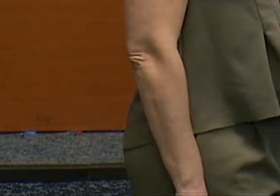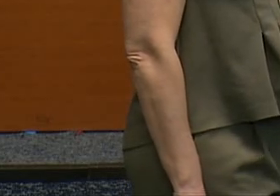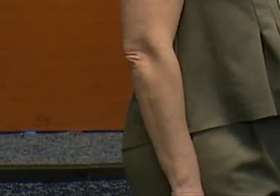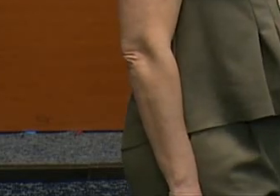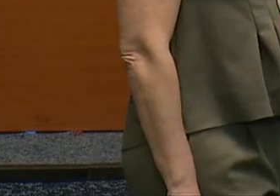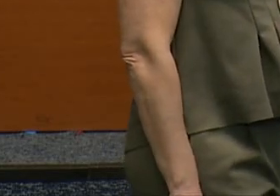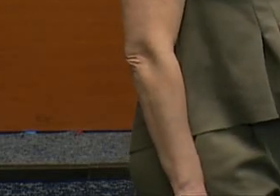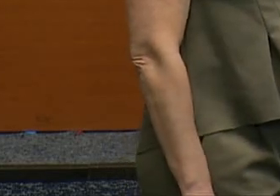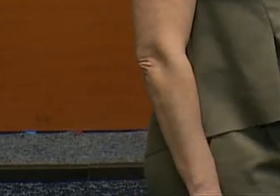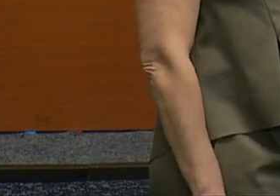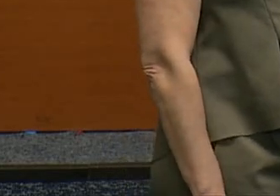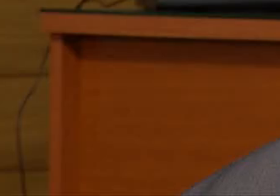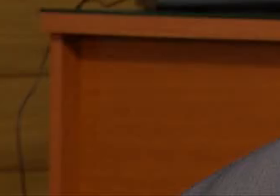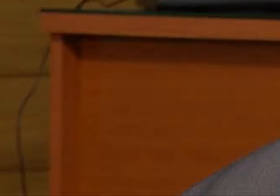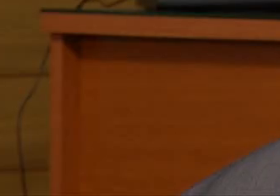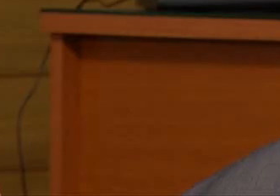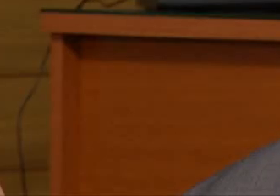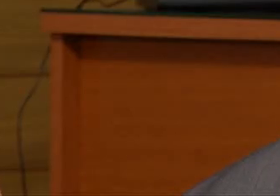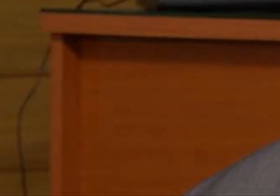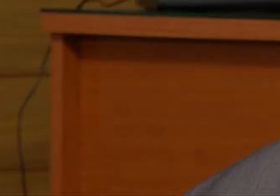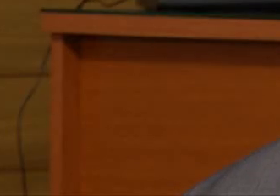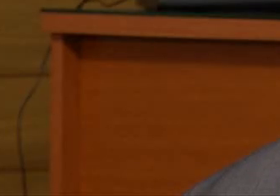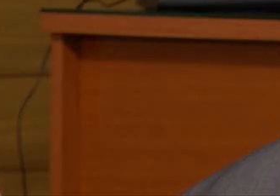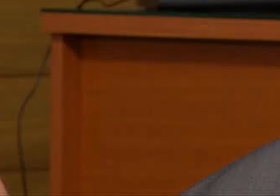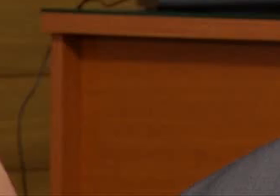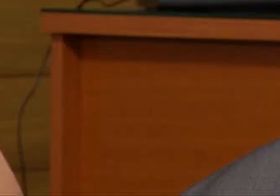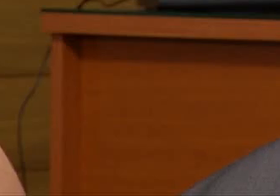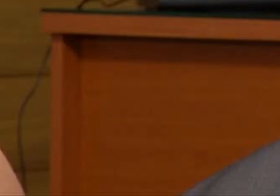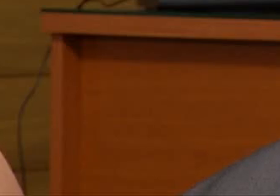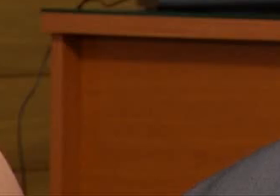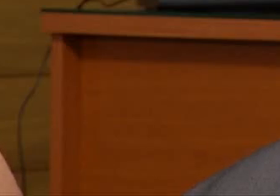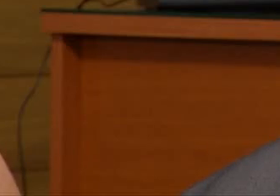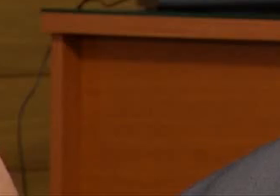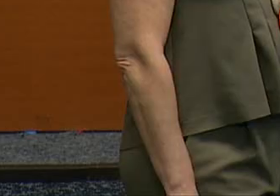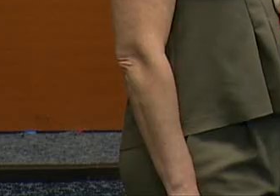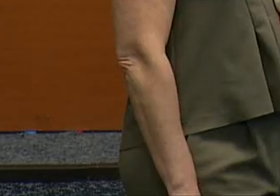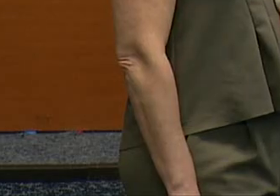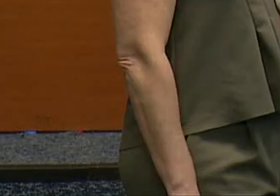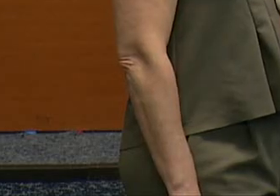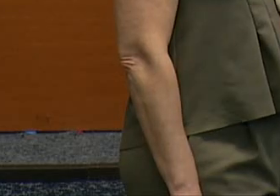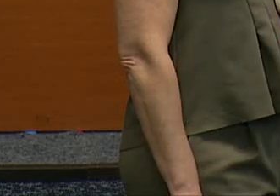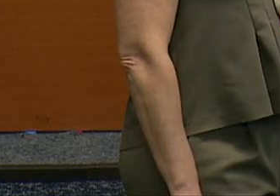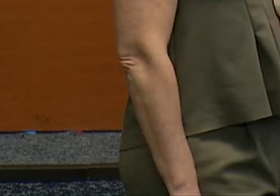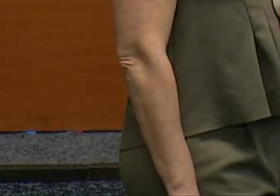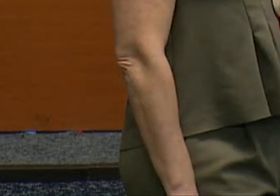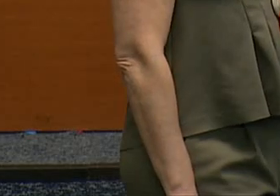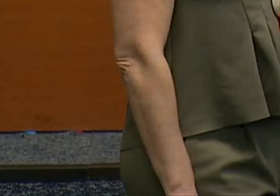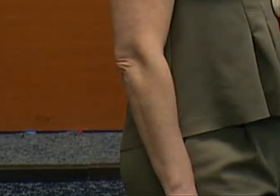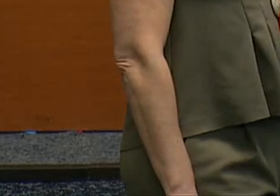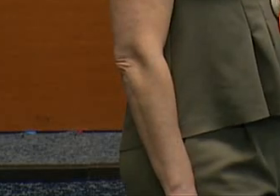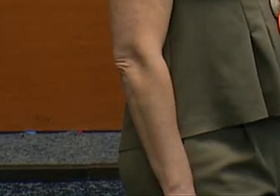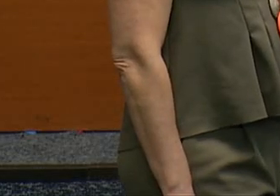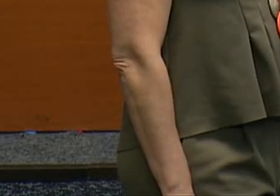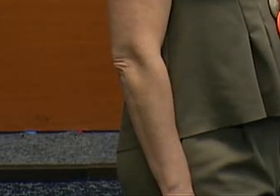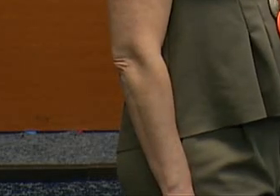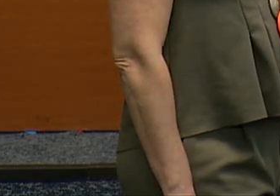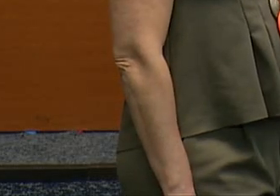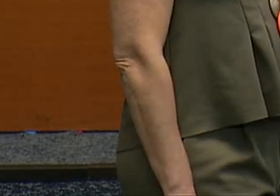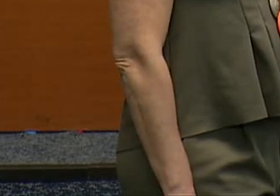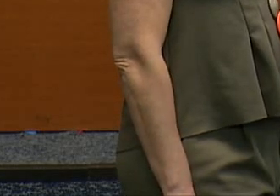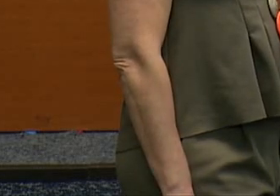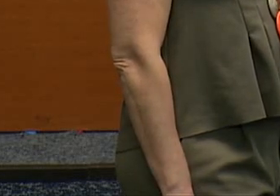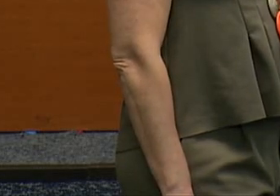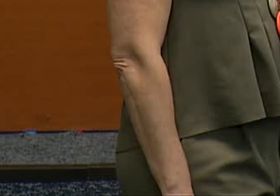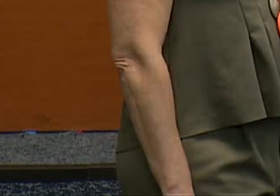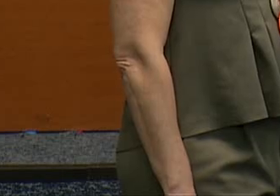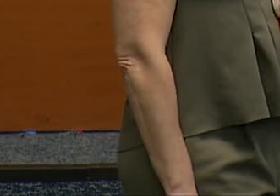breve, uma pessoa que vinha de São Paulo para cá, para fazer esse serviço funcionar. Um só aluno de medicina não se formou